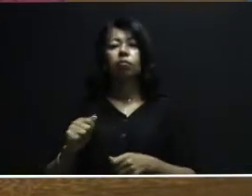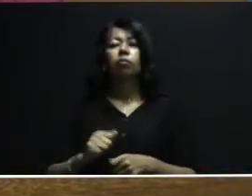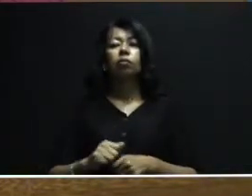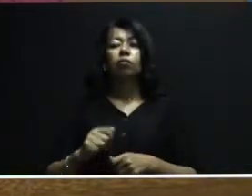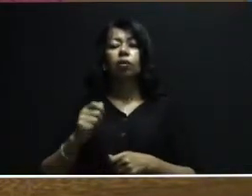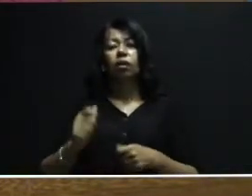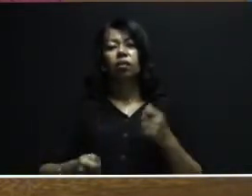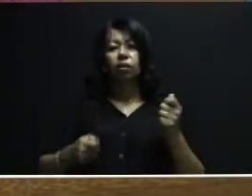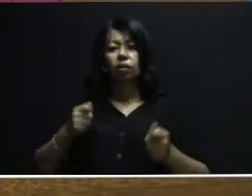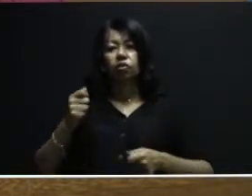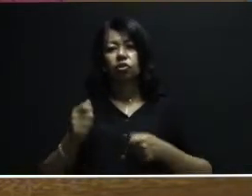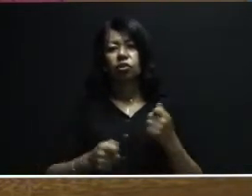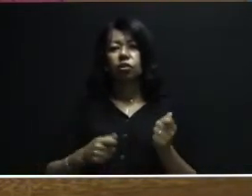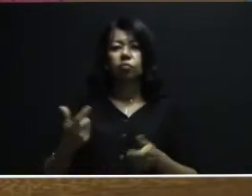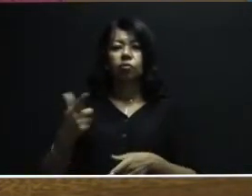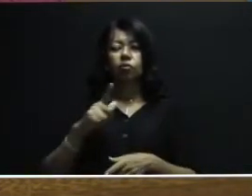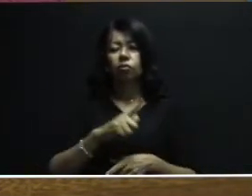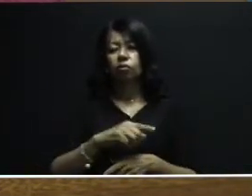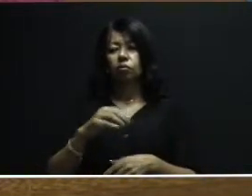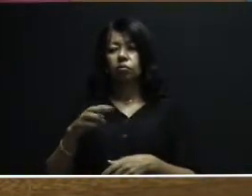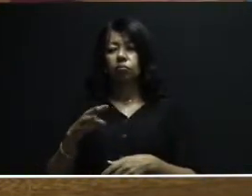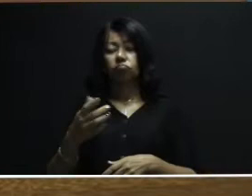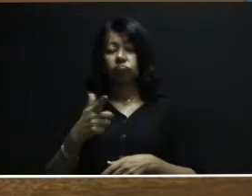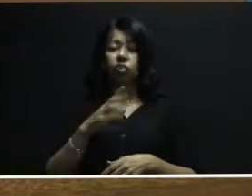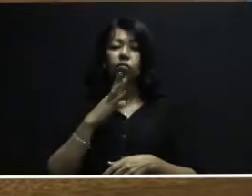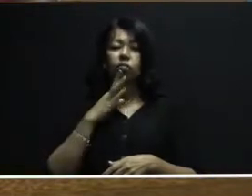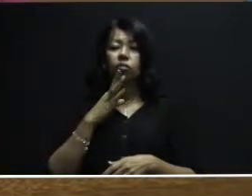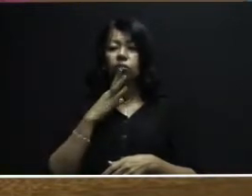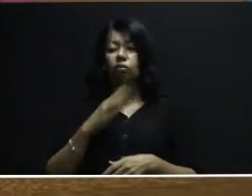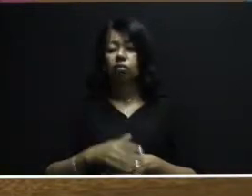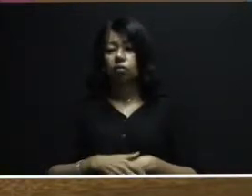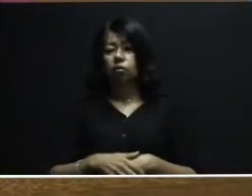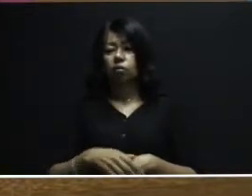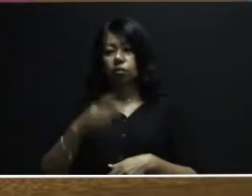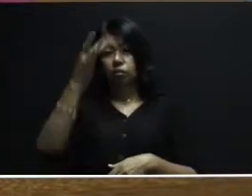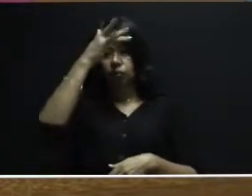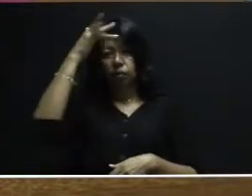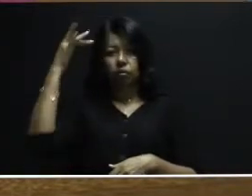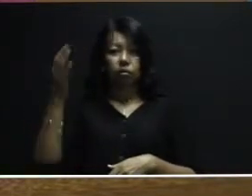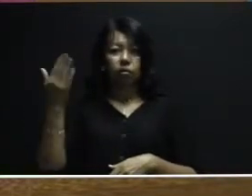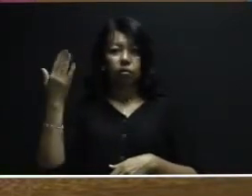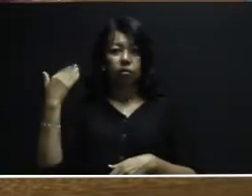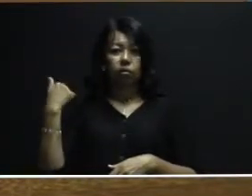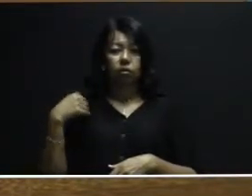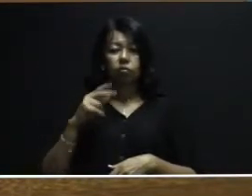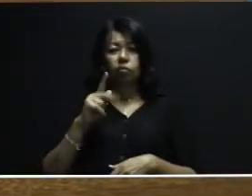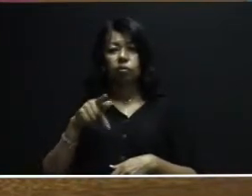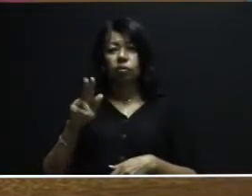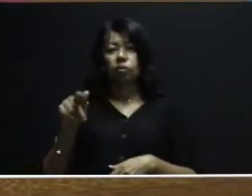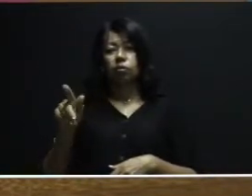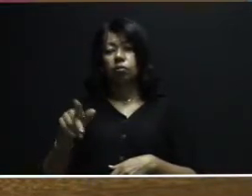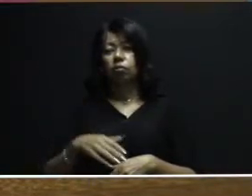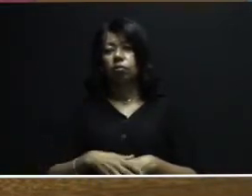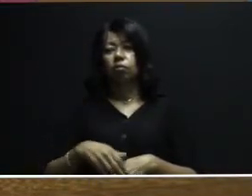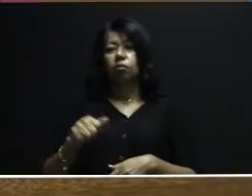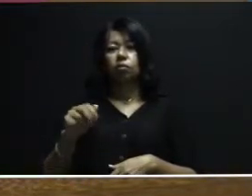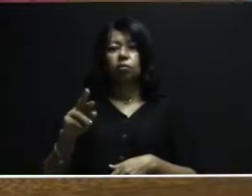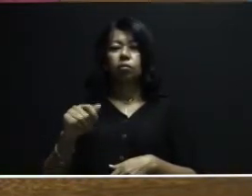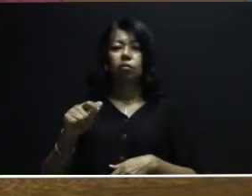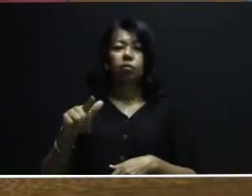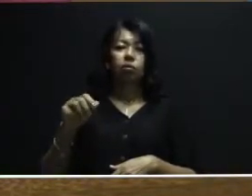professor Marcelo Casati conhece bem, todos conhecem aquelas pessoas antigas, professora Roseli Bueno, professor Arlindo,